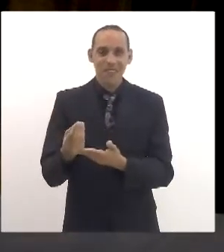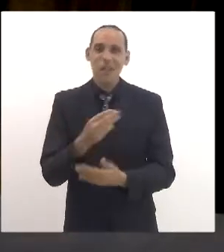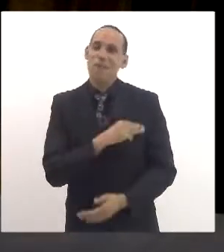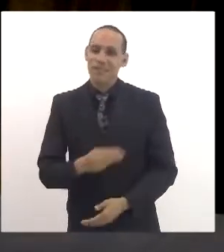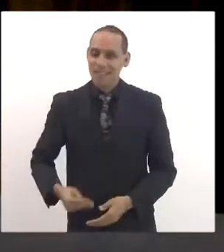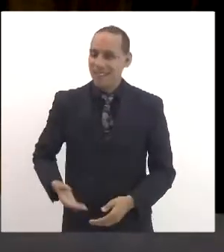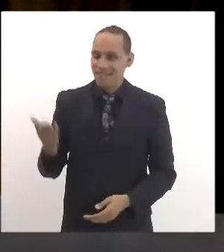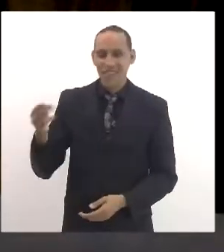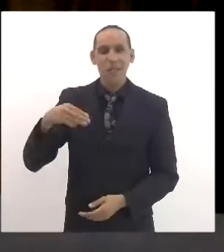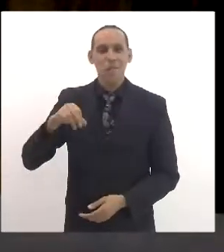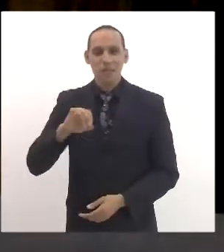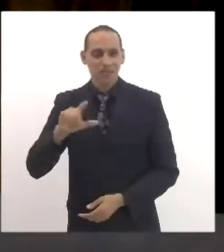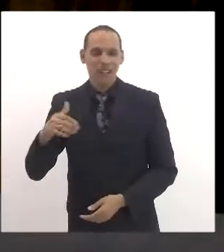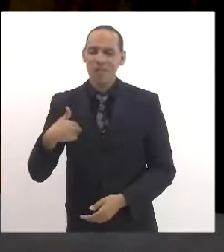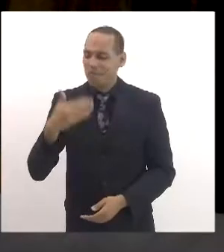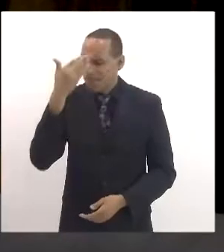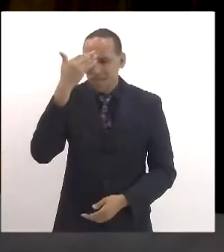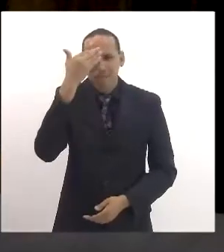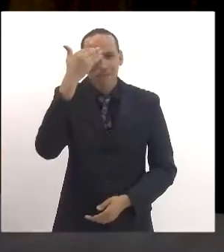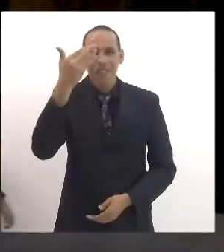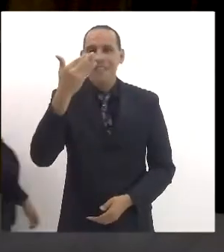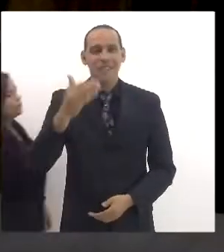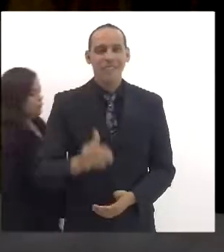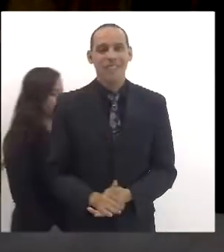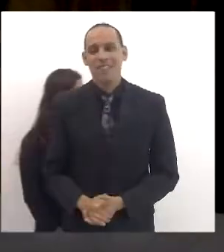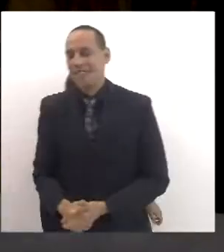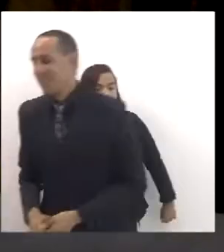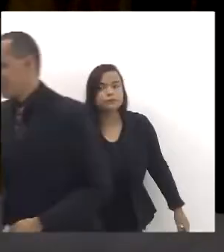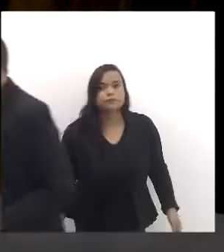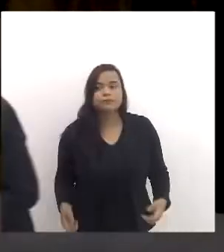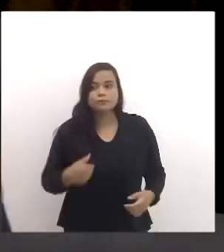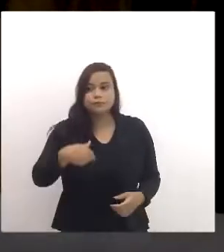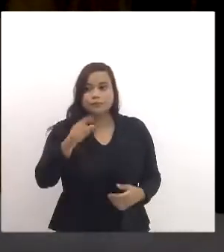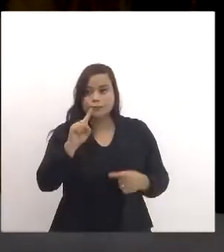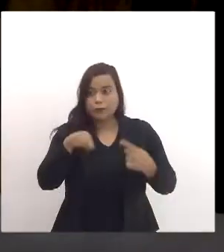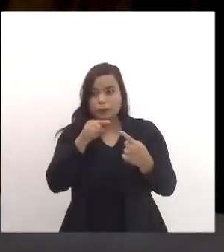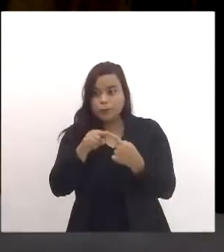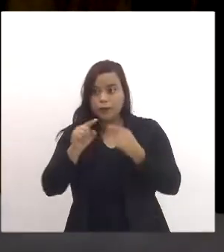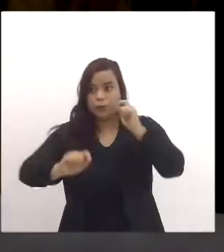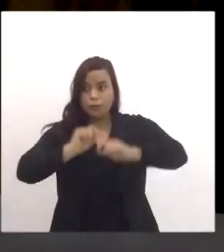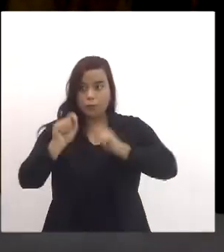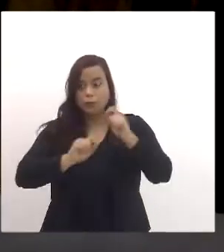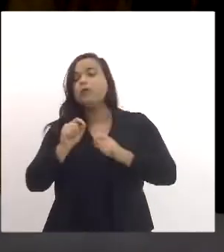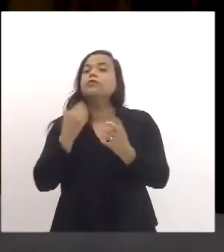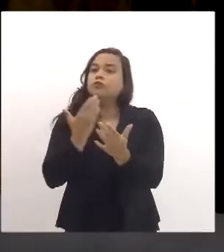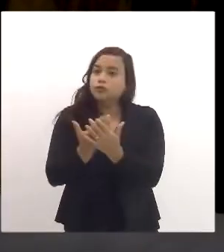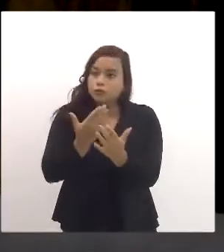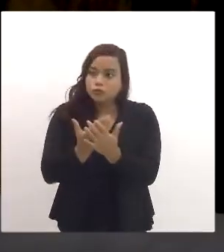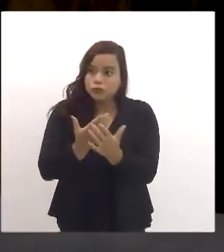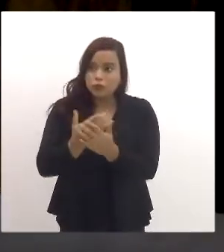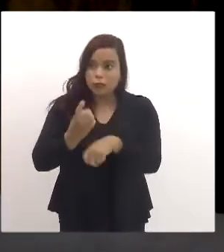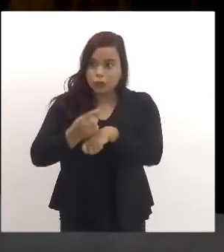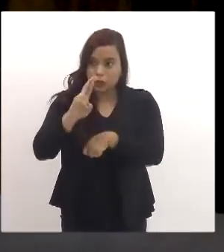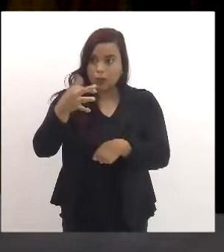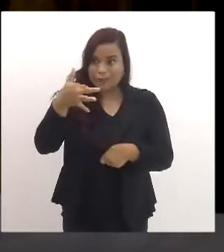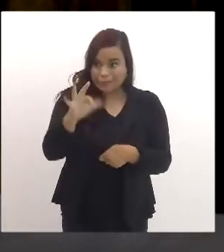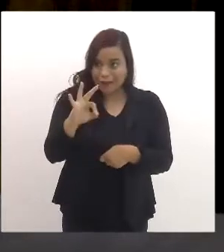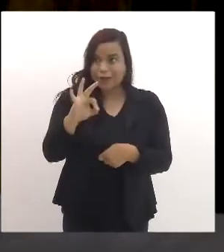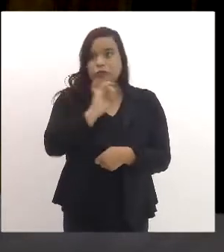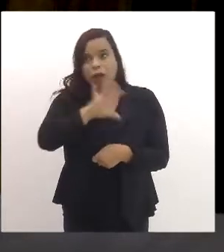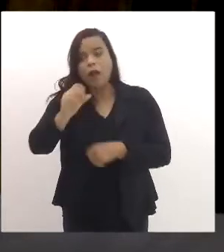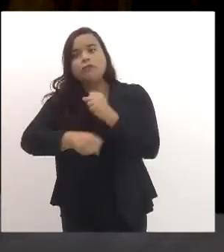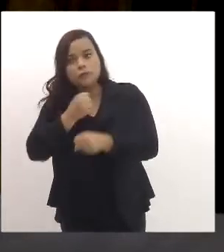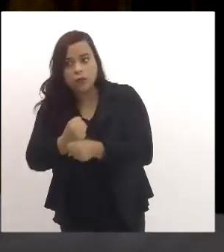Manuel Heitor, a quem eu agradeço muito, visando 10 estudantes de doutorado por ano, por